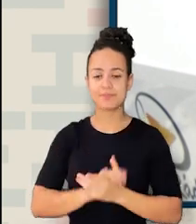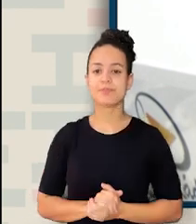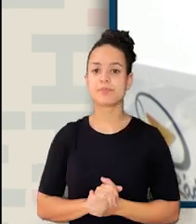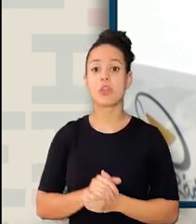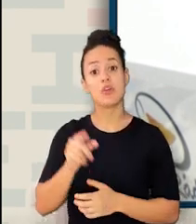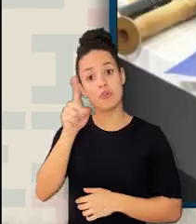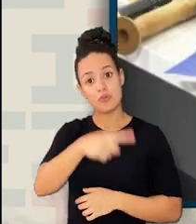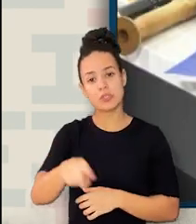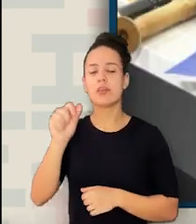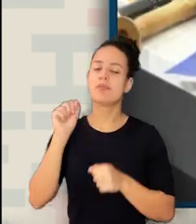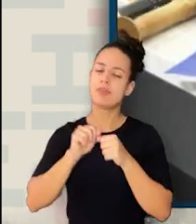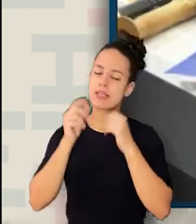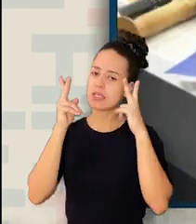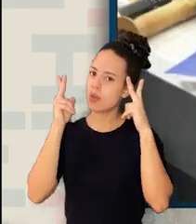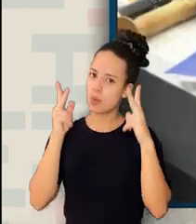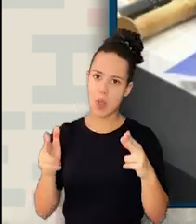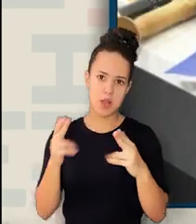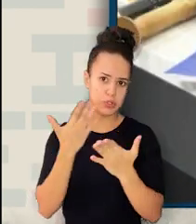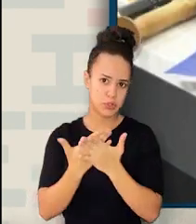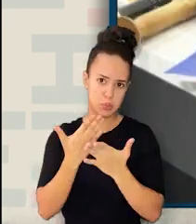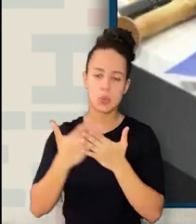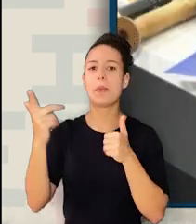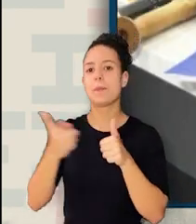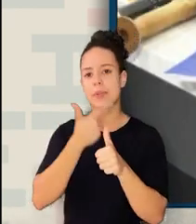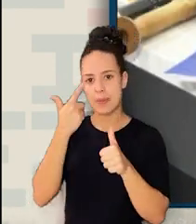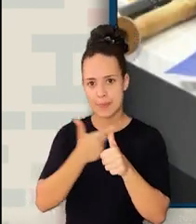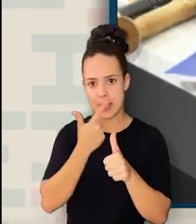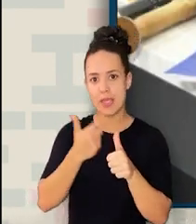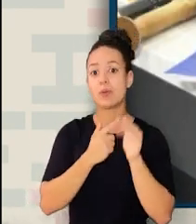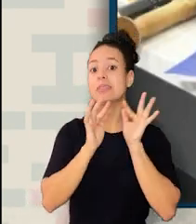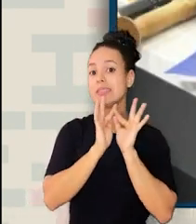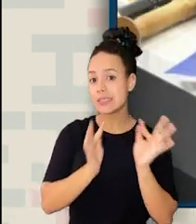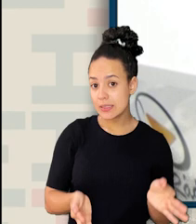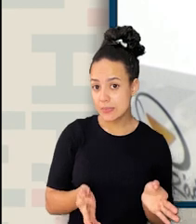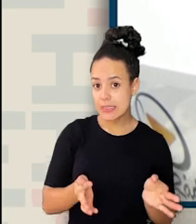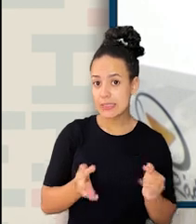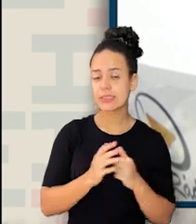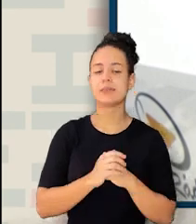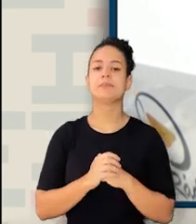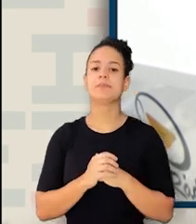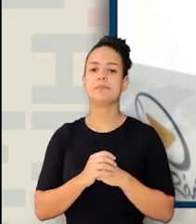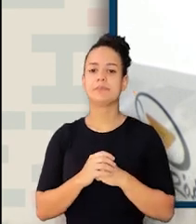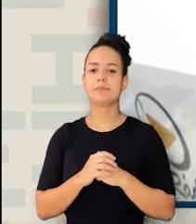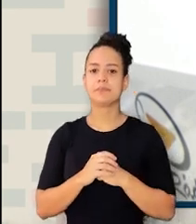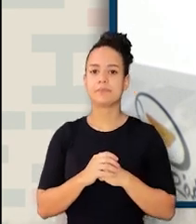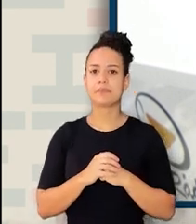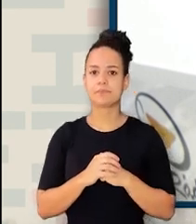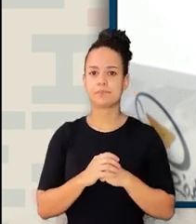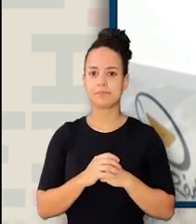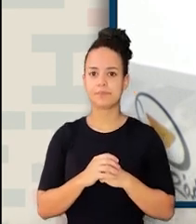Então, você faz a mesma coisa, o mesmo estudo. Primeiro, articulação simples.